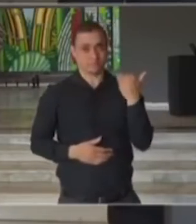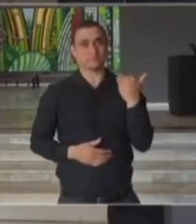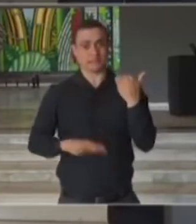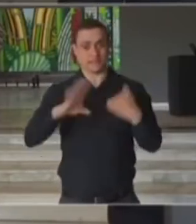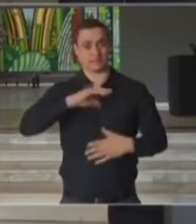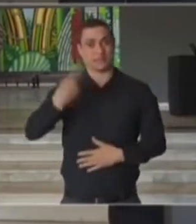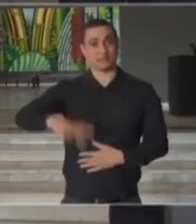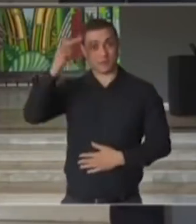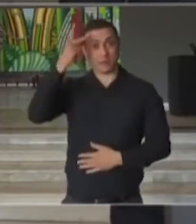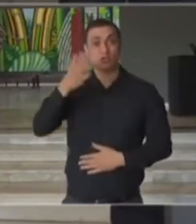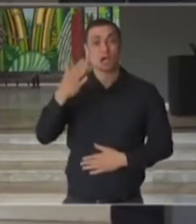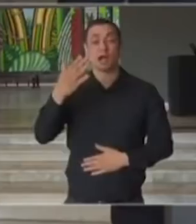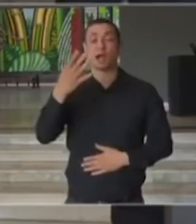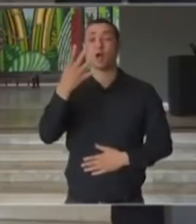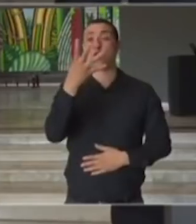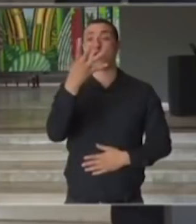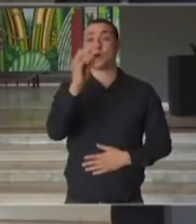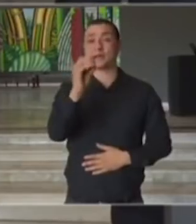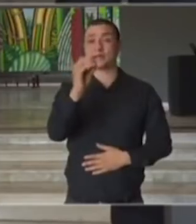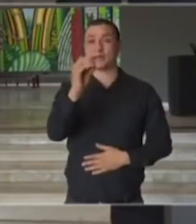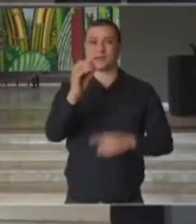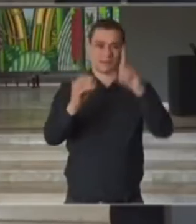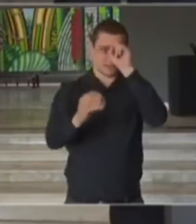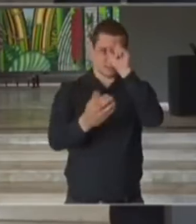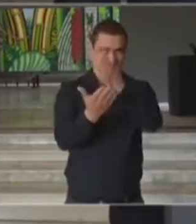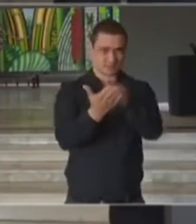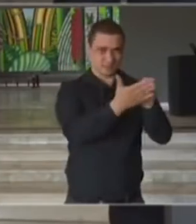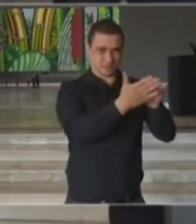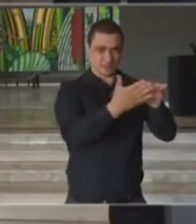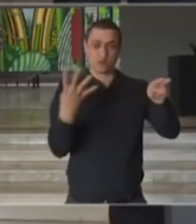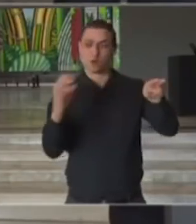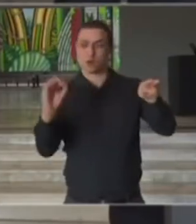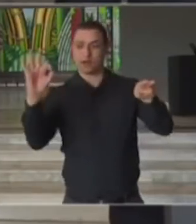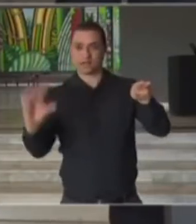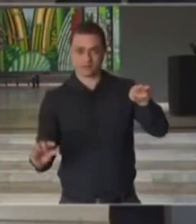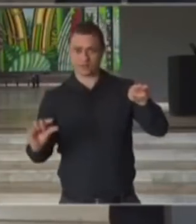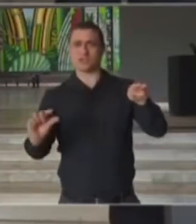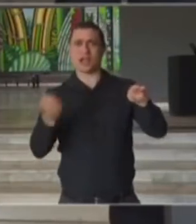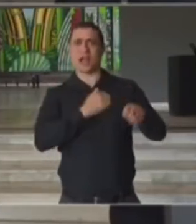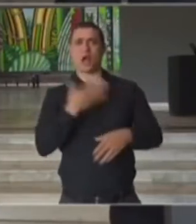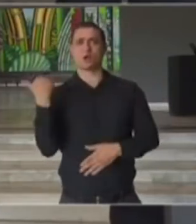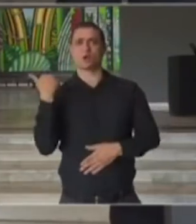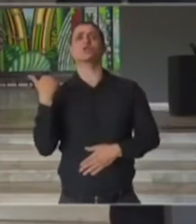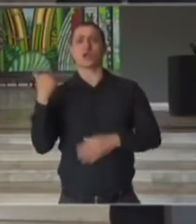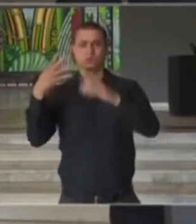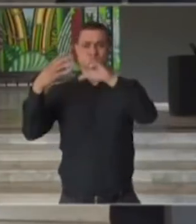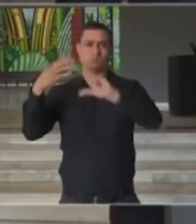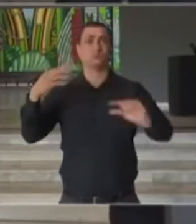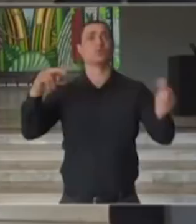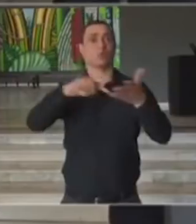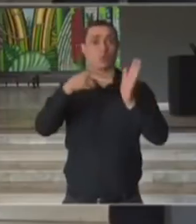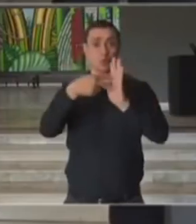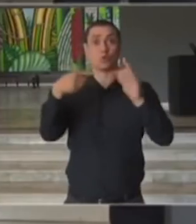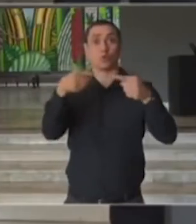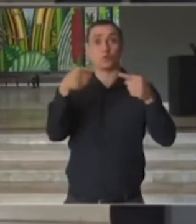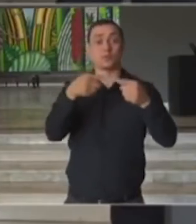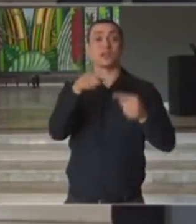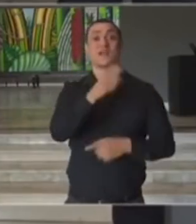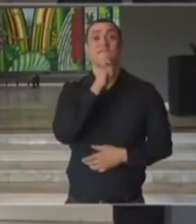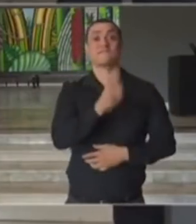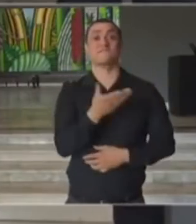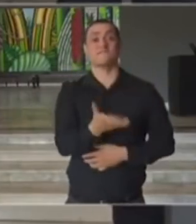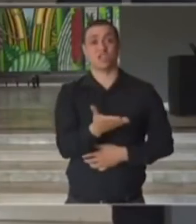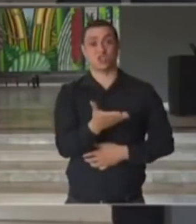está abaixo das 40 internações por 100 mil habitantes, já dentro, portanto, da fase